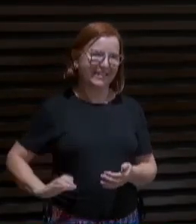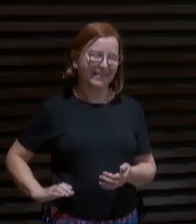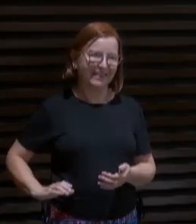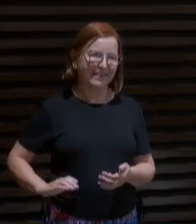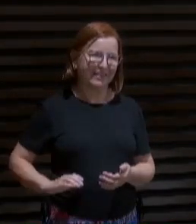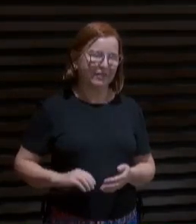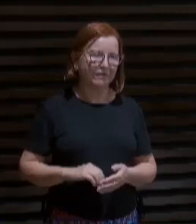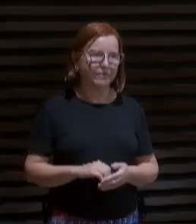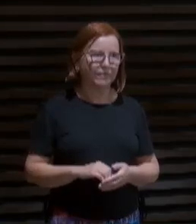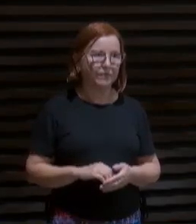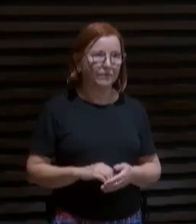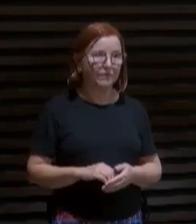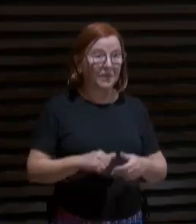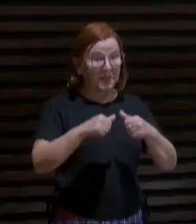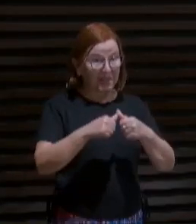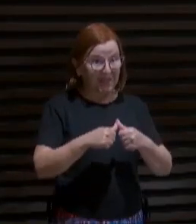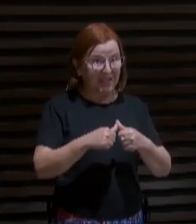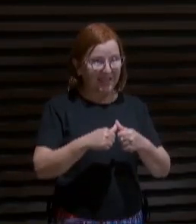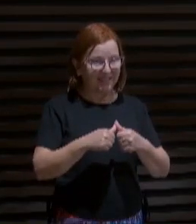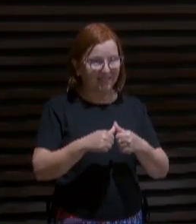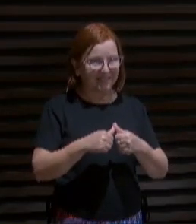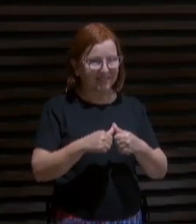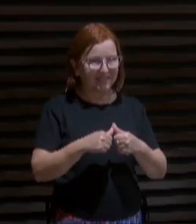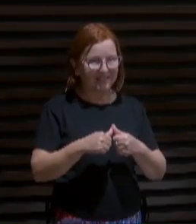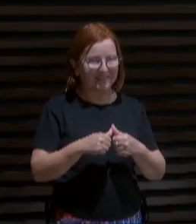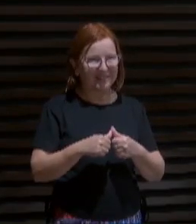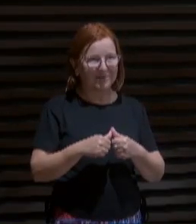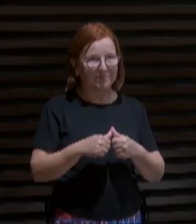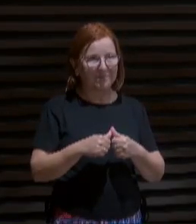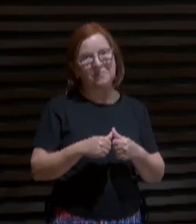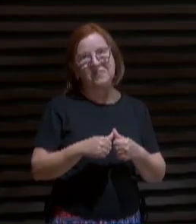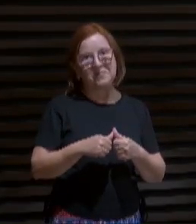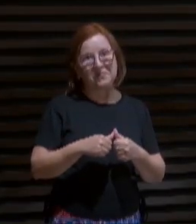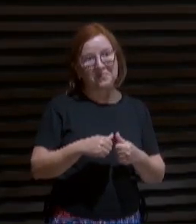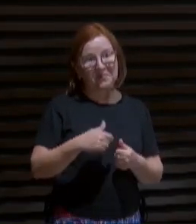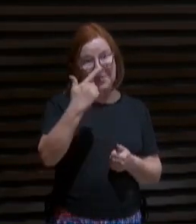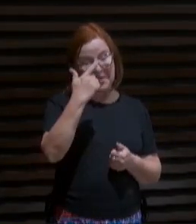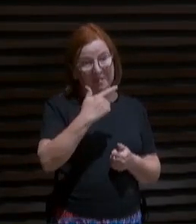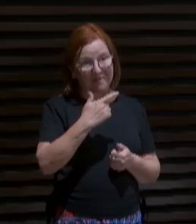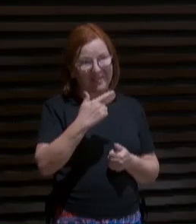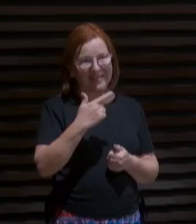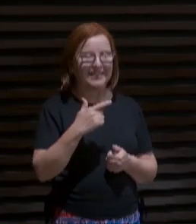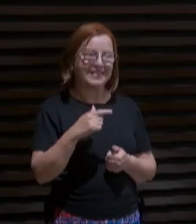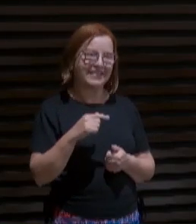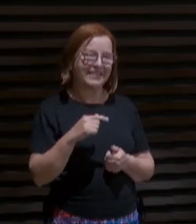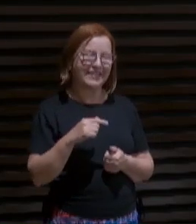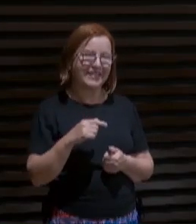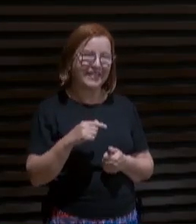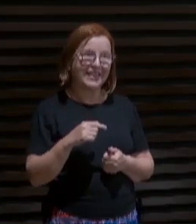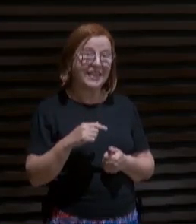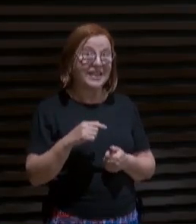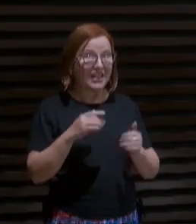Diz aí: este é a imagem do Deus invisível, este aqui é Jesus, o primogênito de